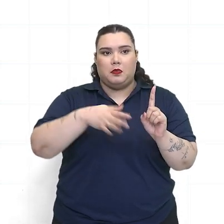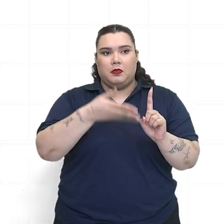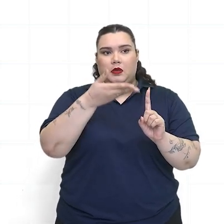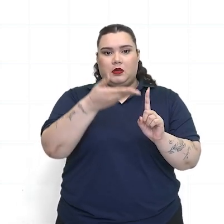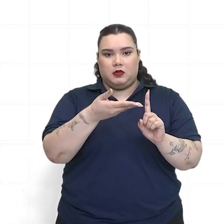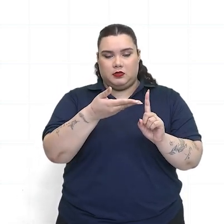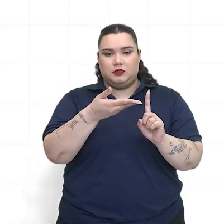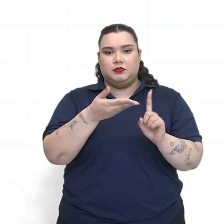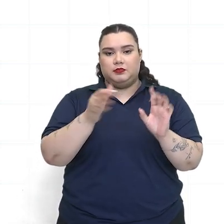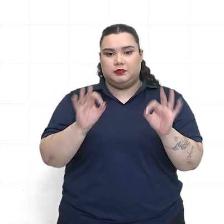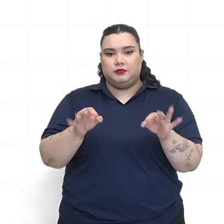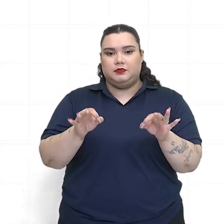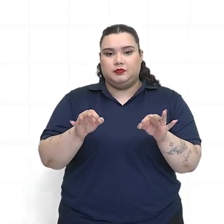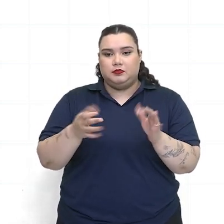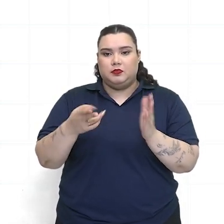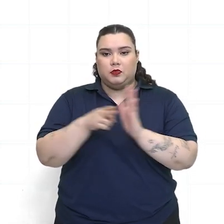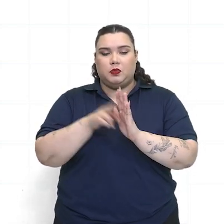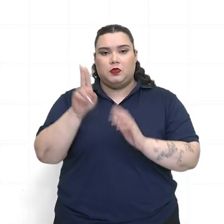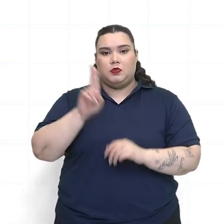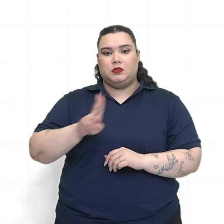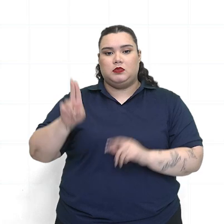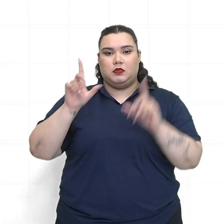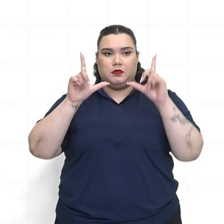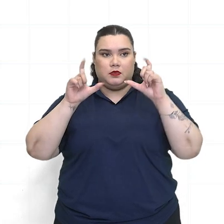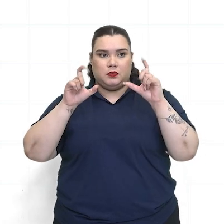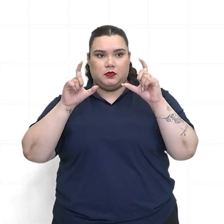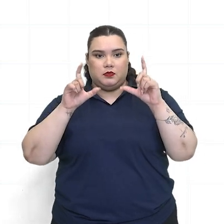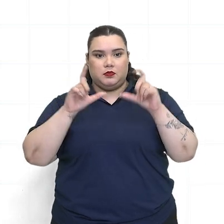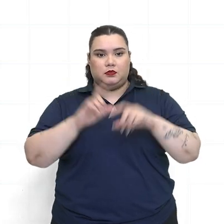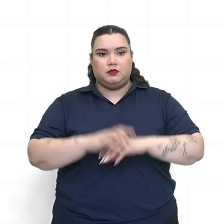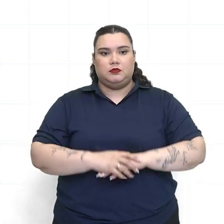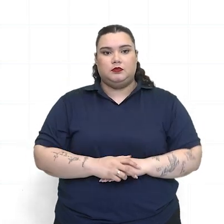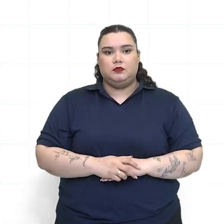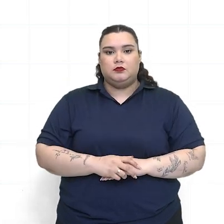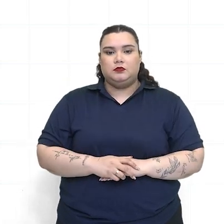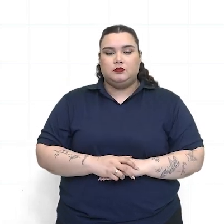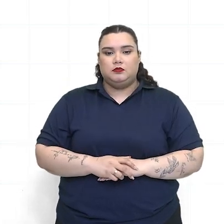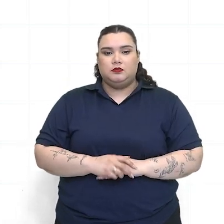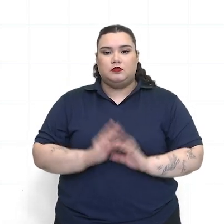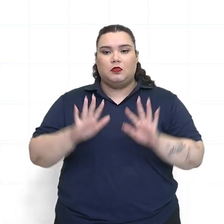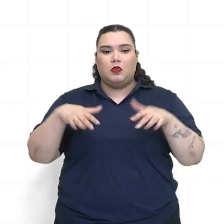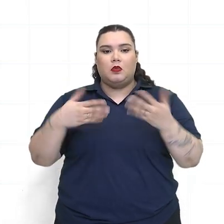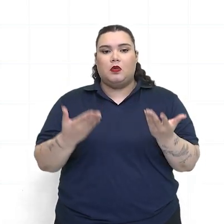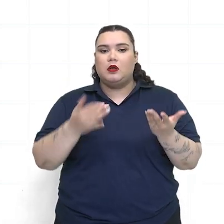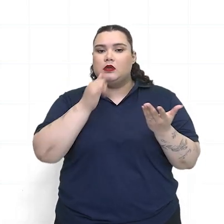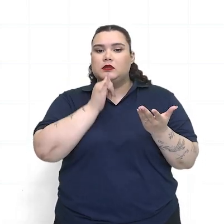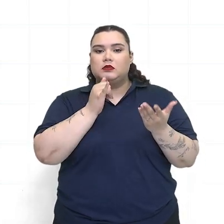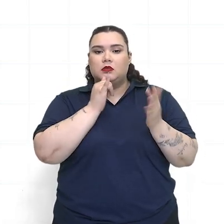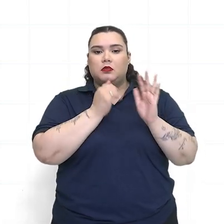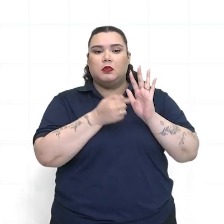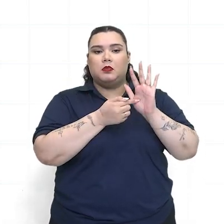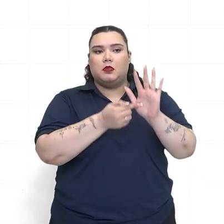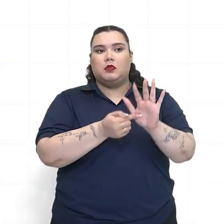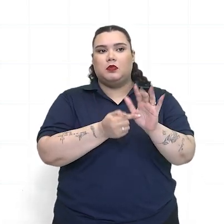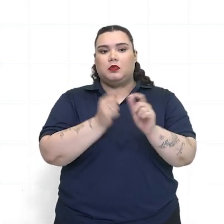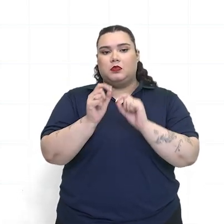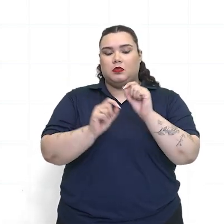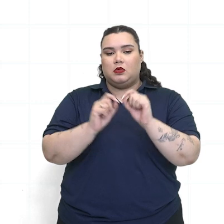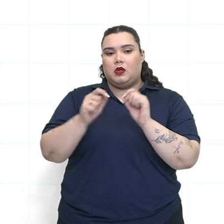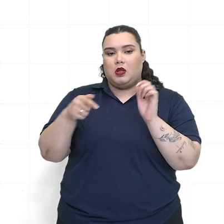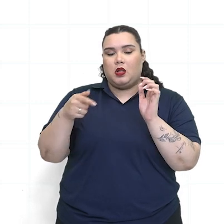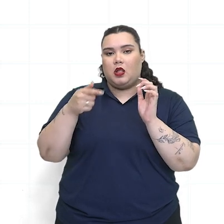homenagem a ele, né? Por meio da foto. Então, qual dos exemplos expostos é